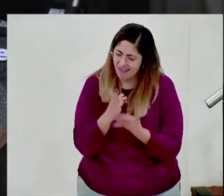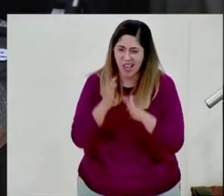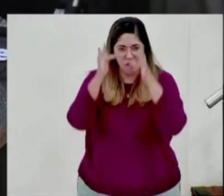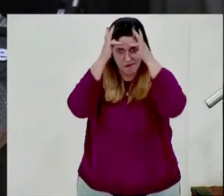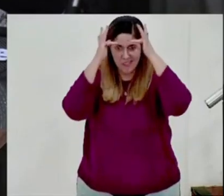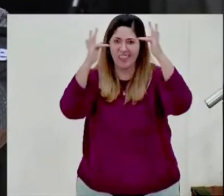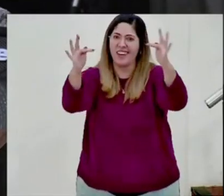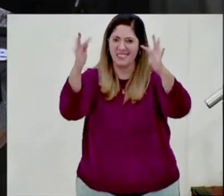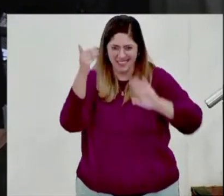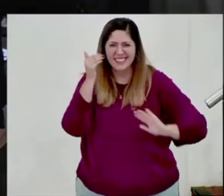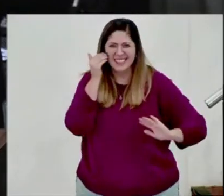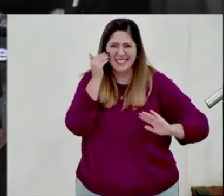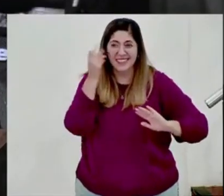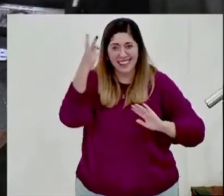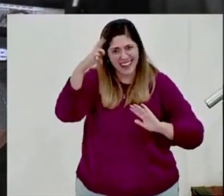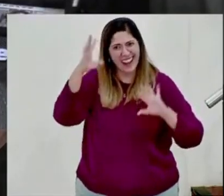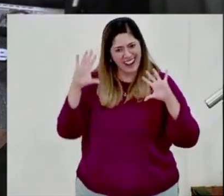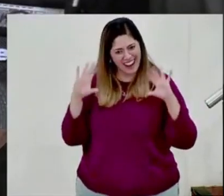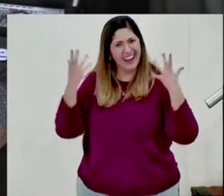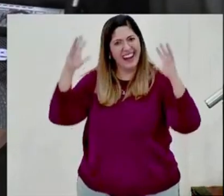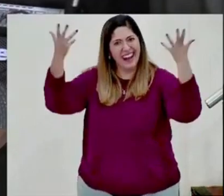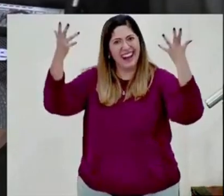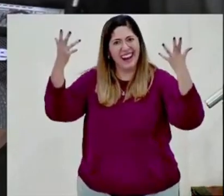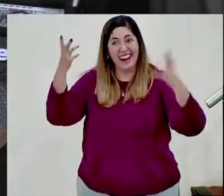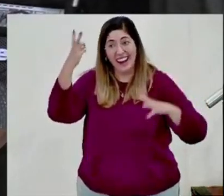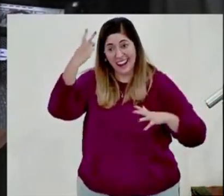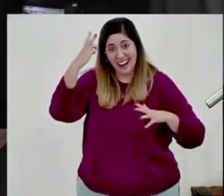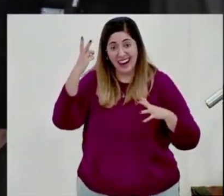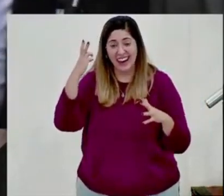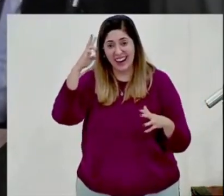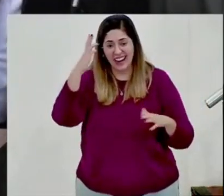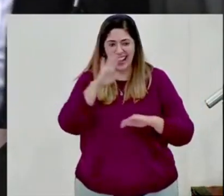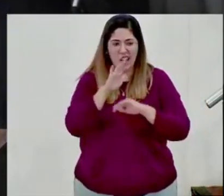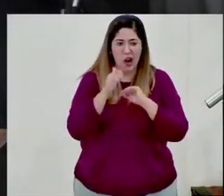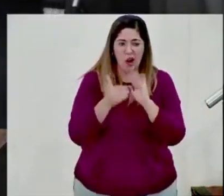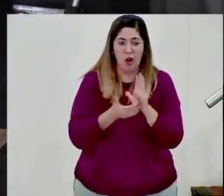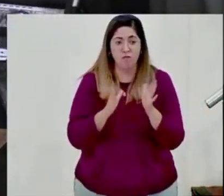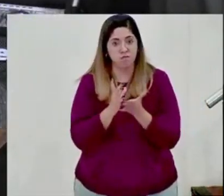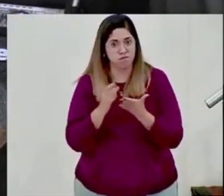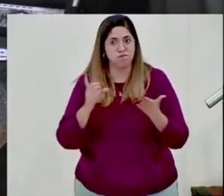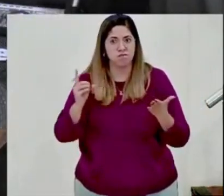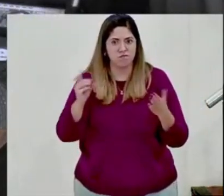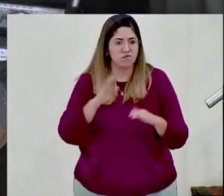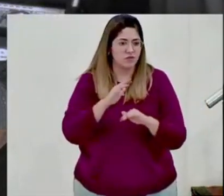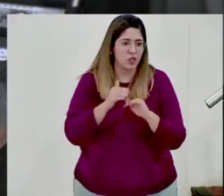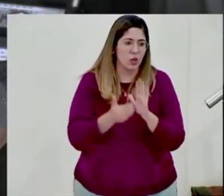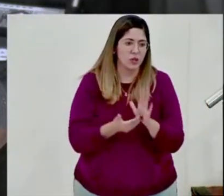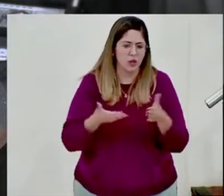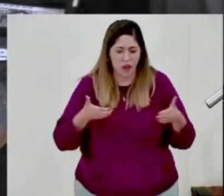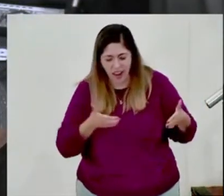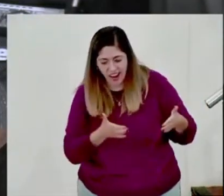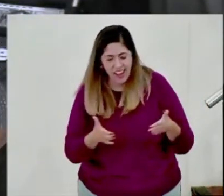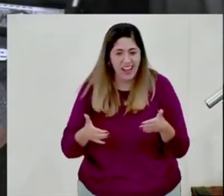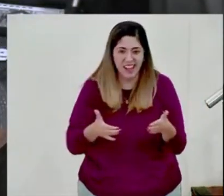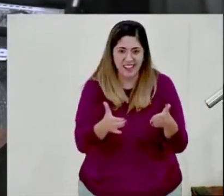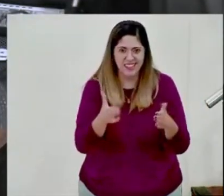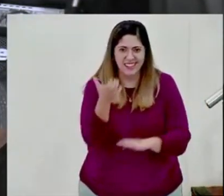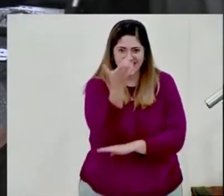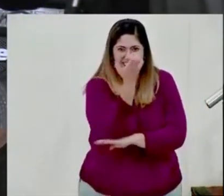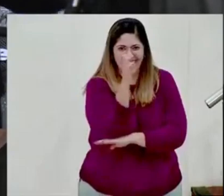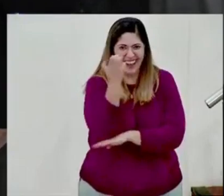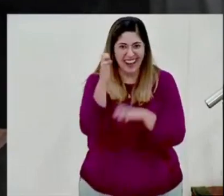isso. E lembre-se, essa história perpassa toda a Bíblia. Tem um rio no jardim do Éden, não